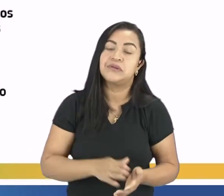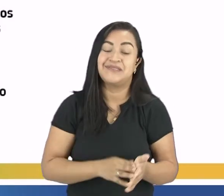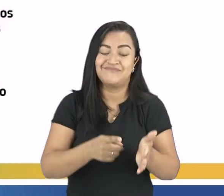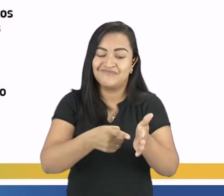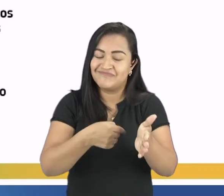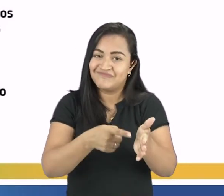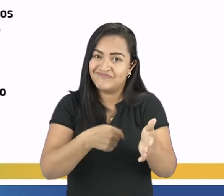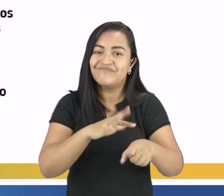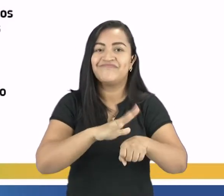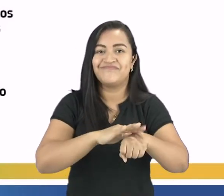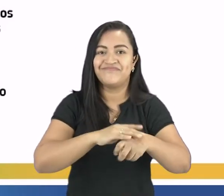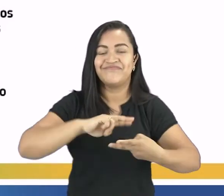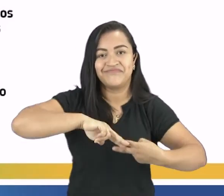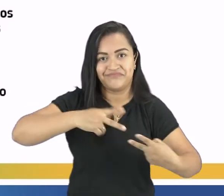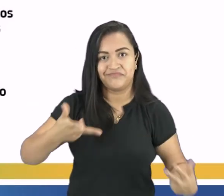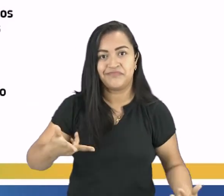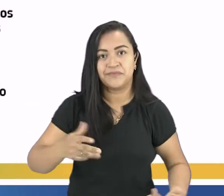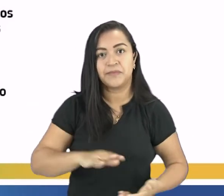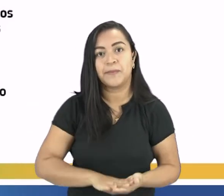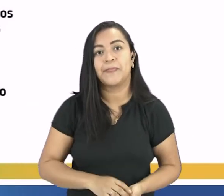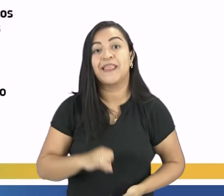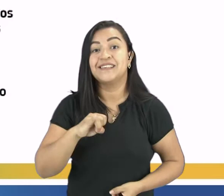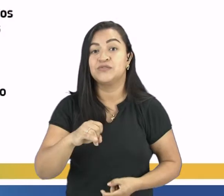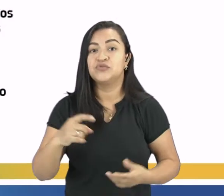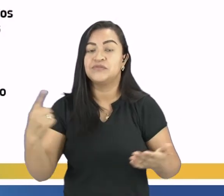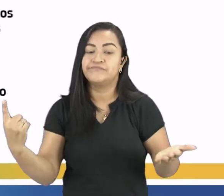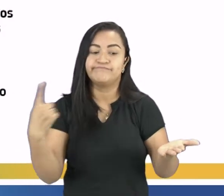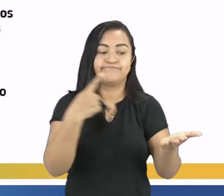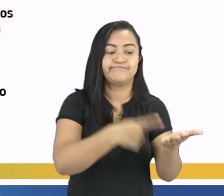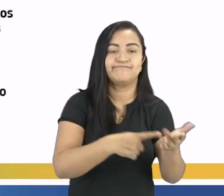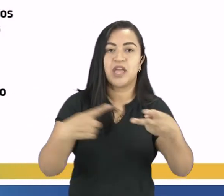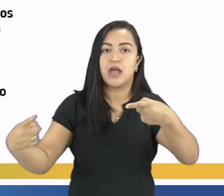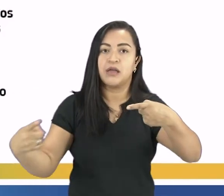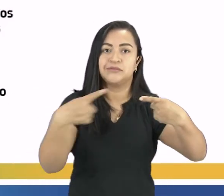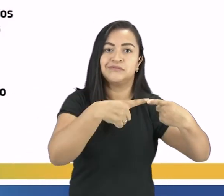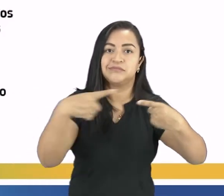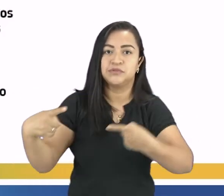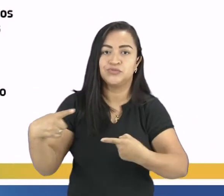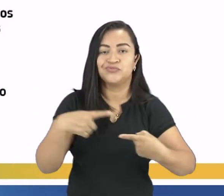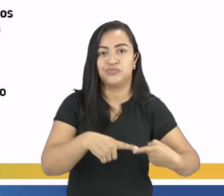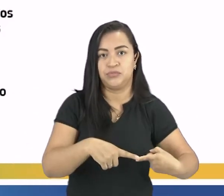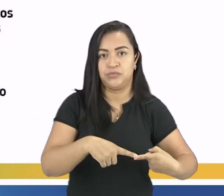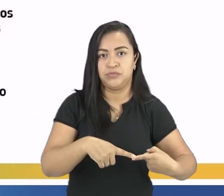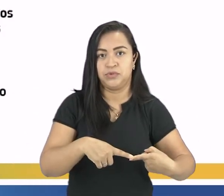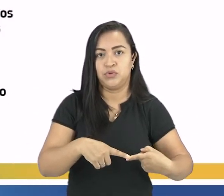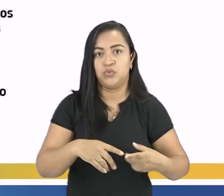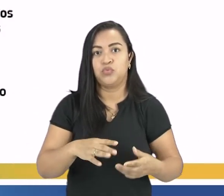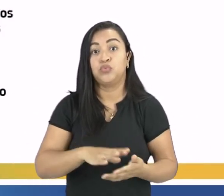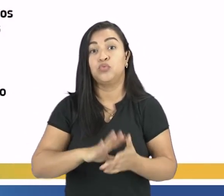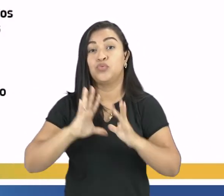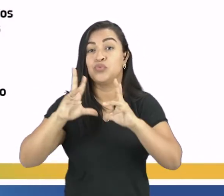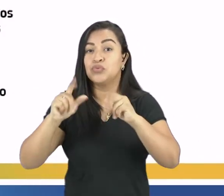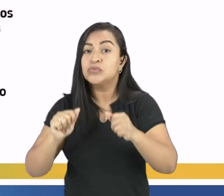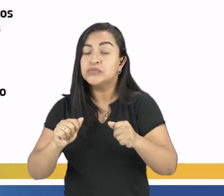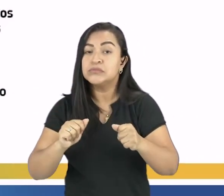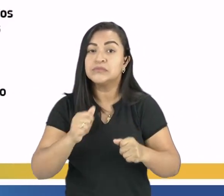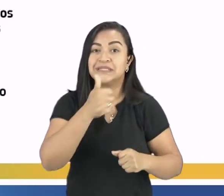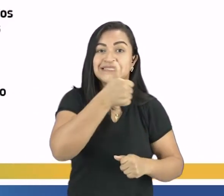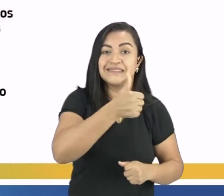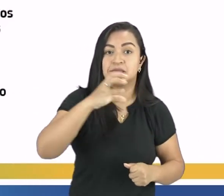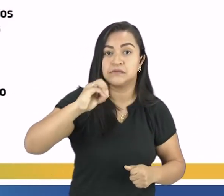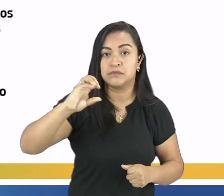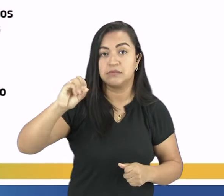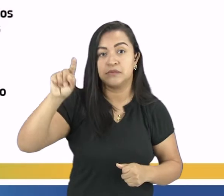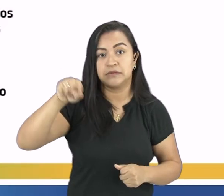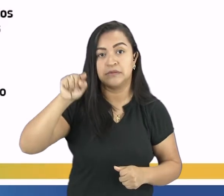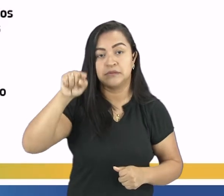bem? Se eu tivesse o cruzamento de um indivíduo totalmente dominante com totalmente recessivo, 100% da